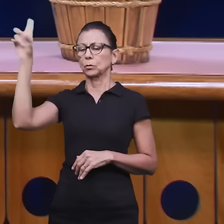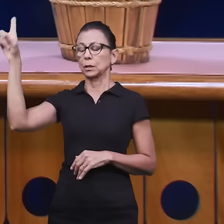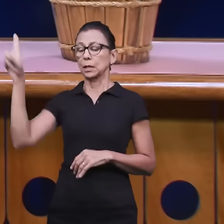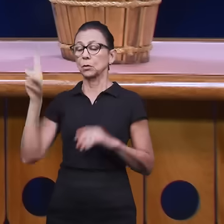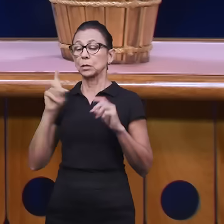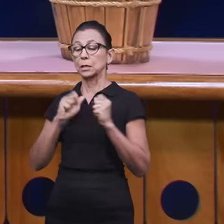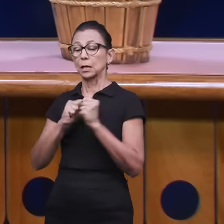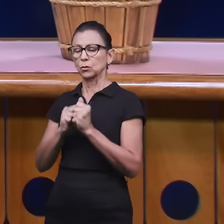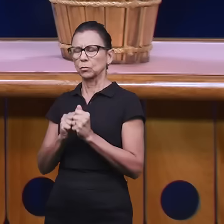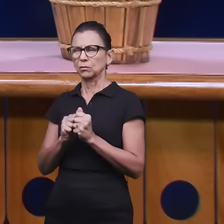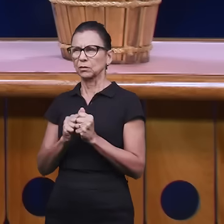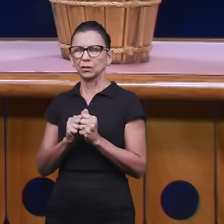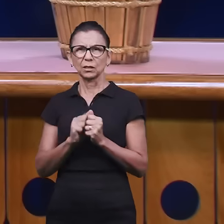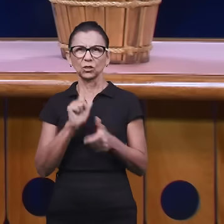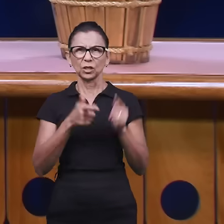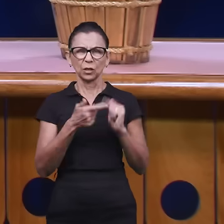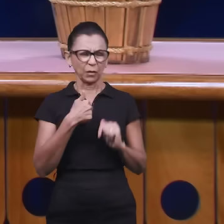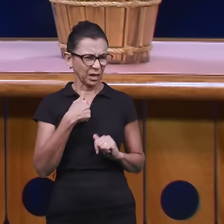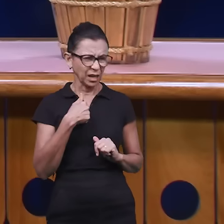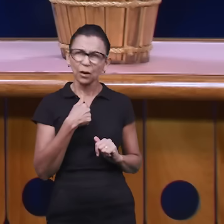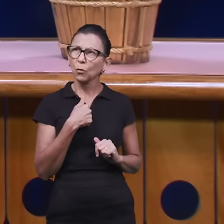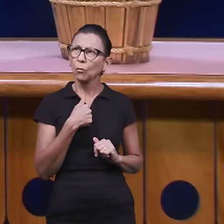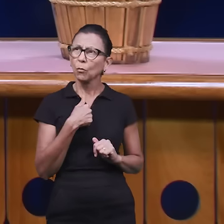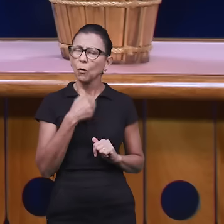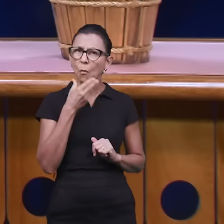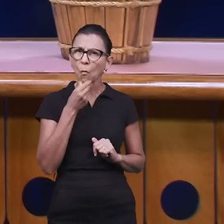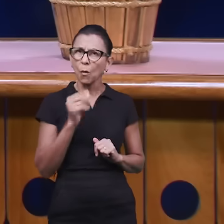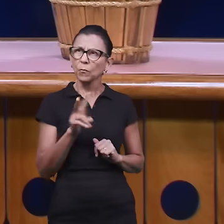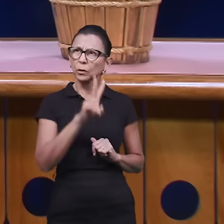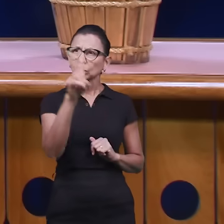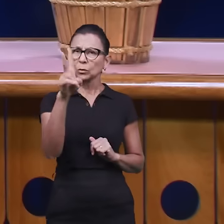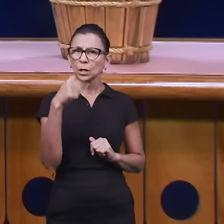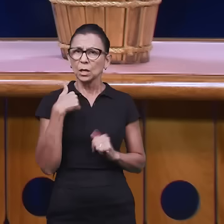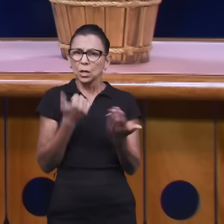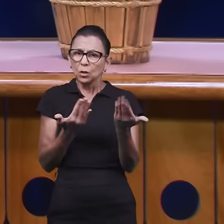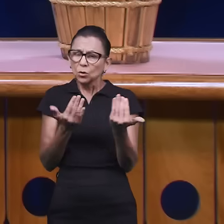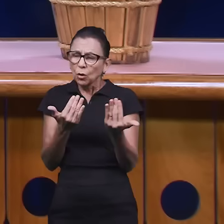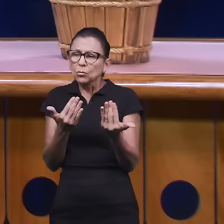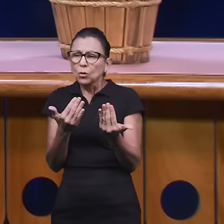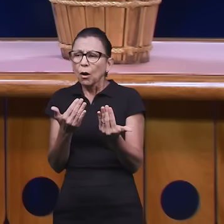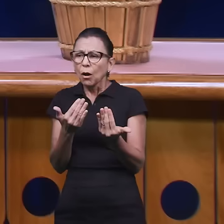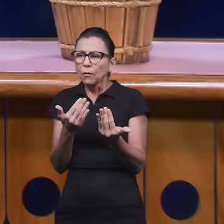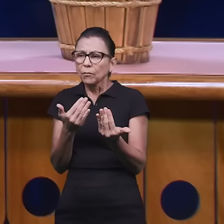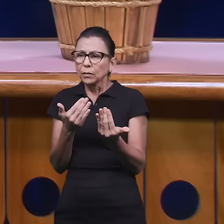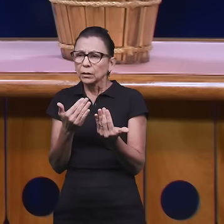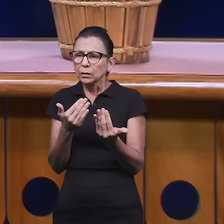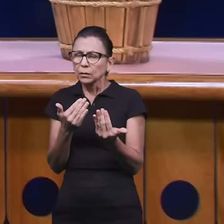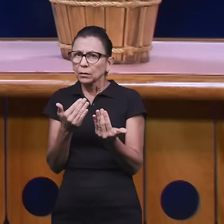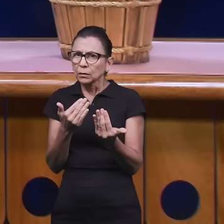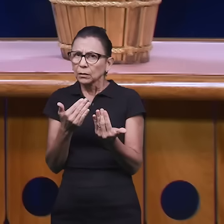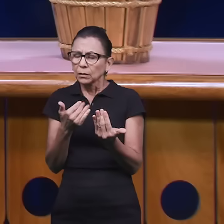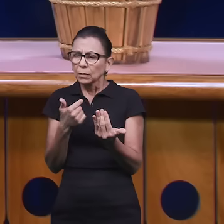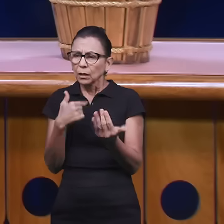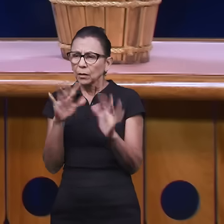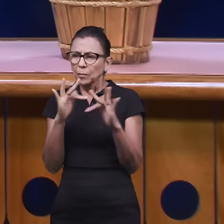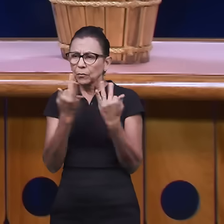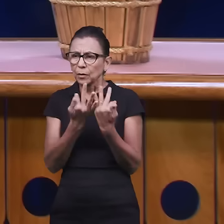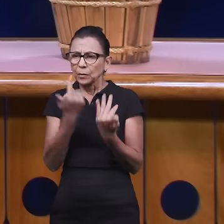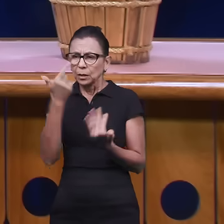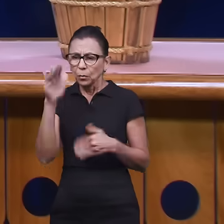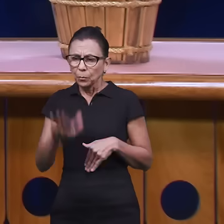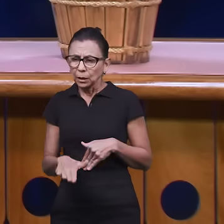diz: mas eu, varão valoroso, eu sou o mais novo lá de casa, e a minha colheita é a